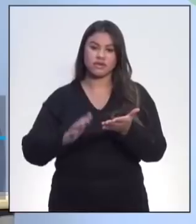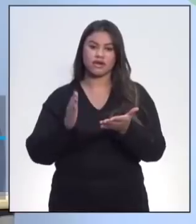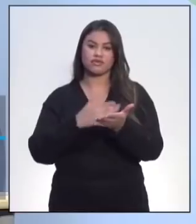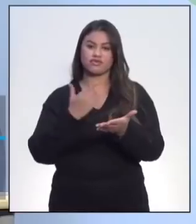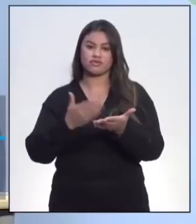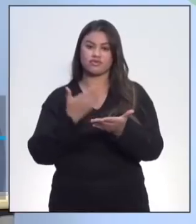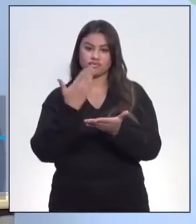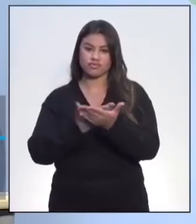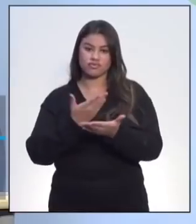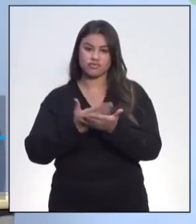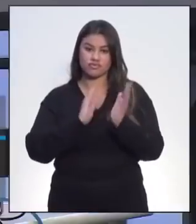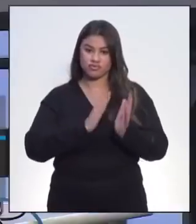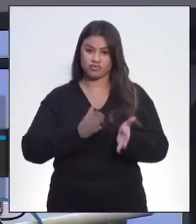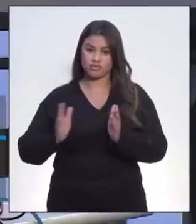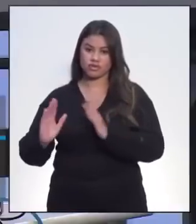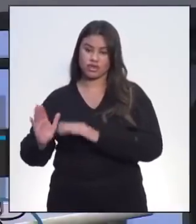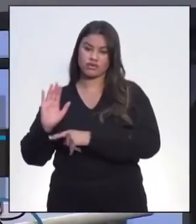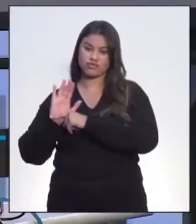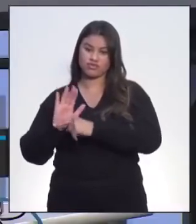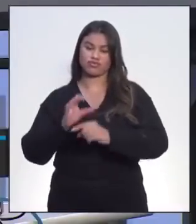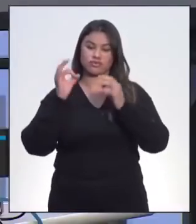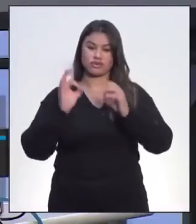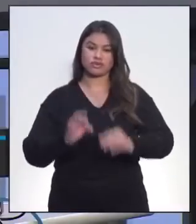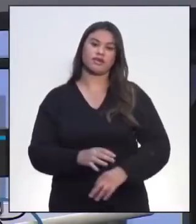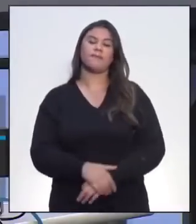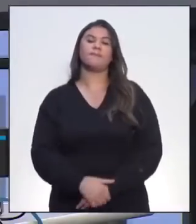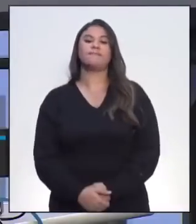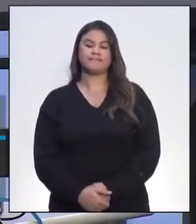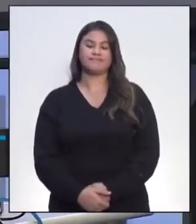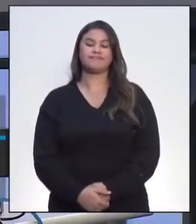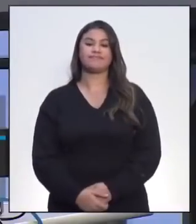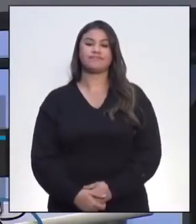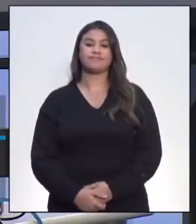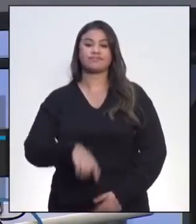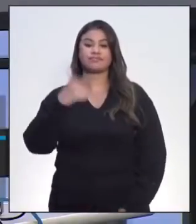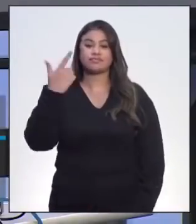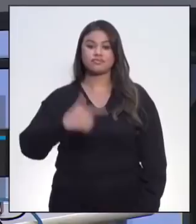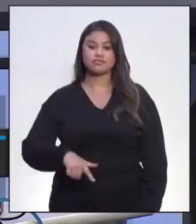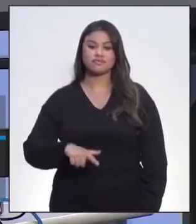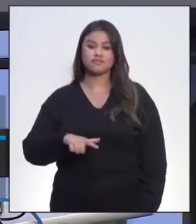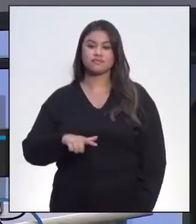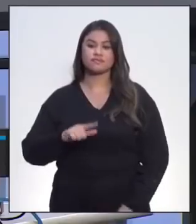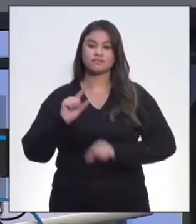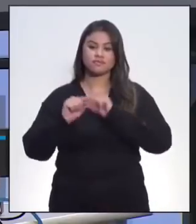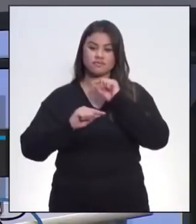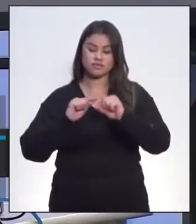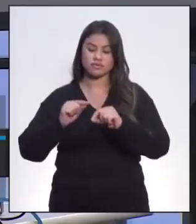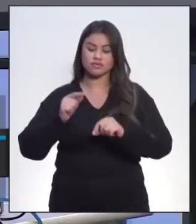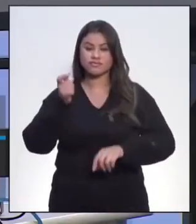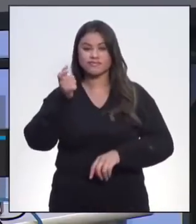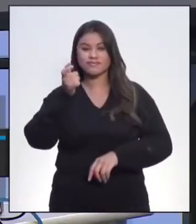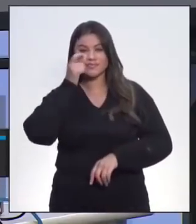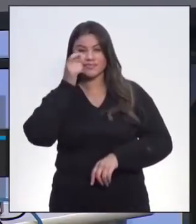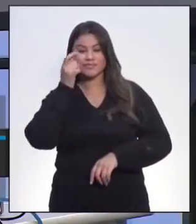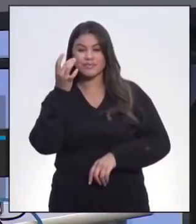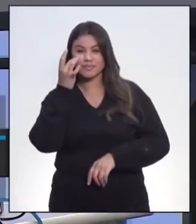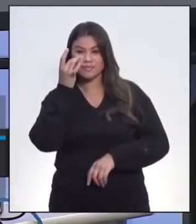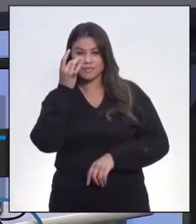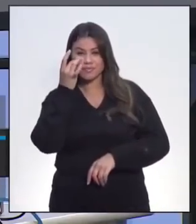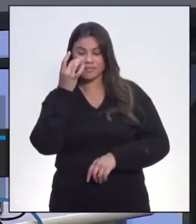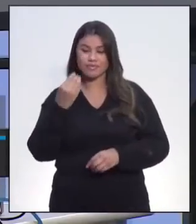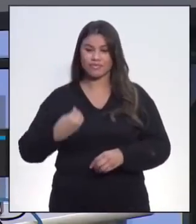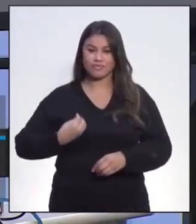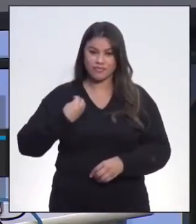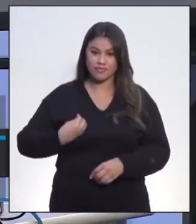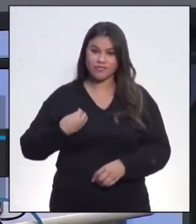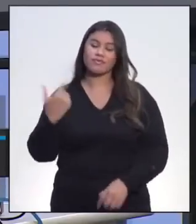aulas da semana que vem. É verdade. Reforçar aqui a presença, não dá para ter a presença física, mas a presença